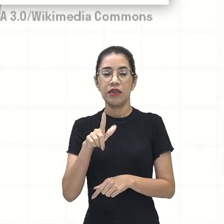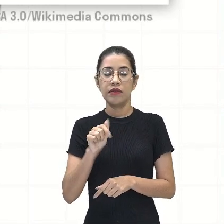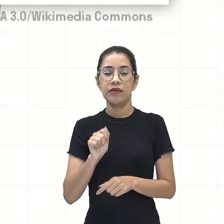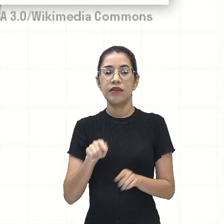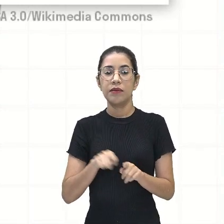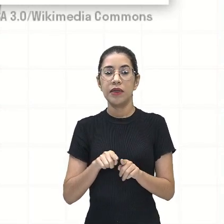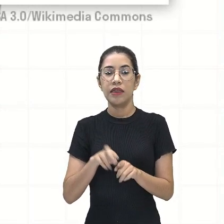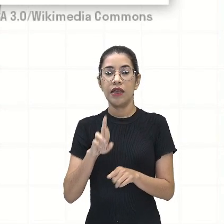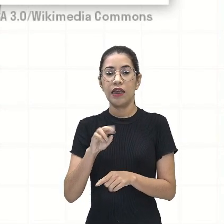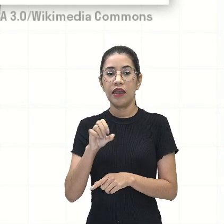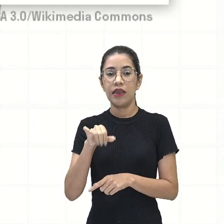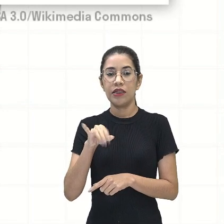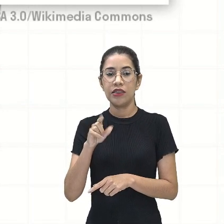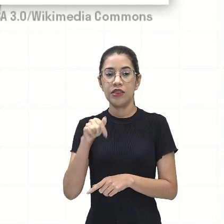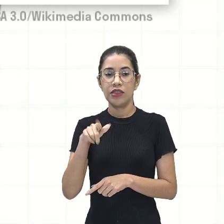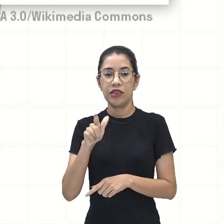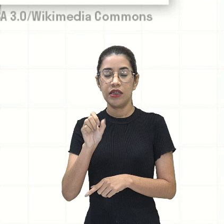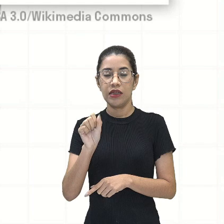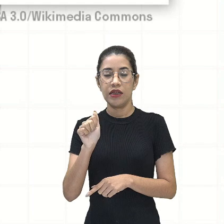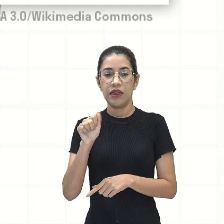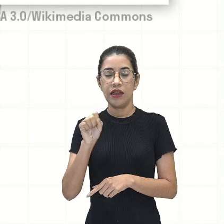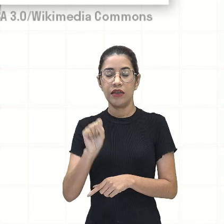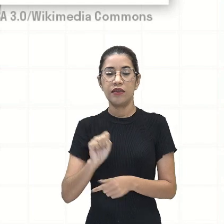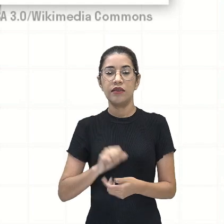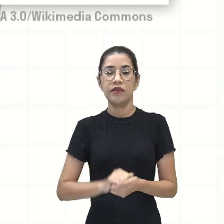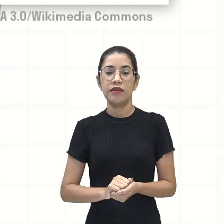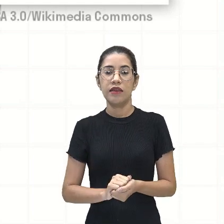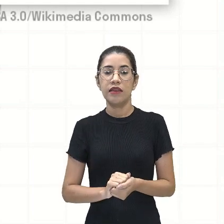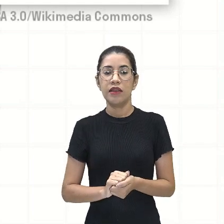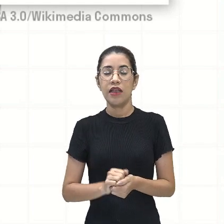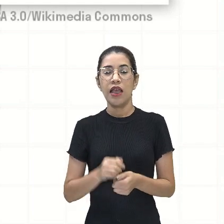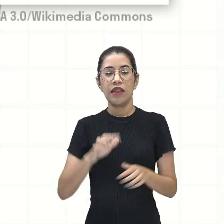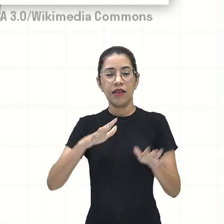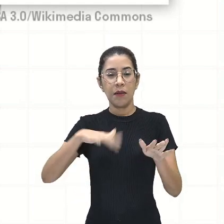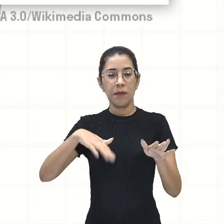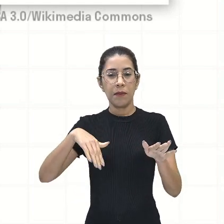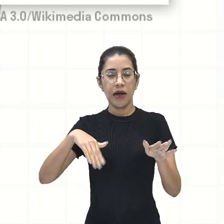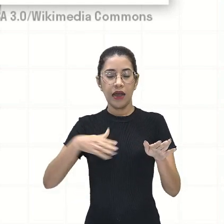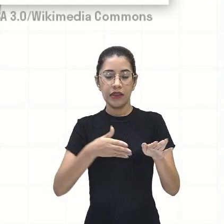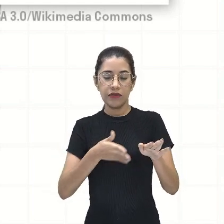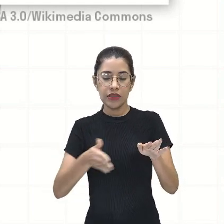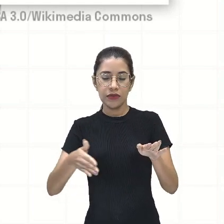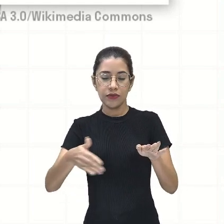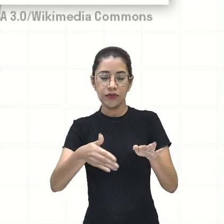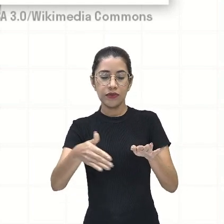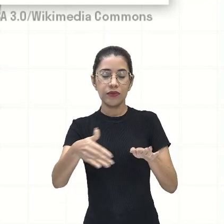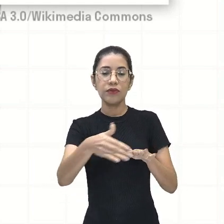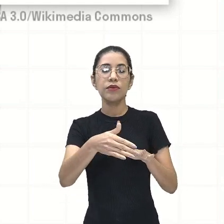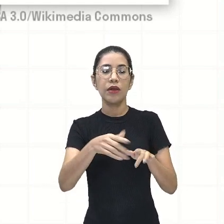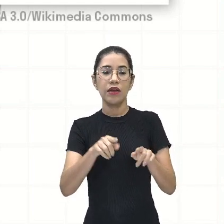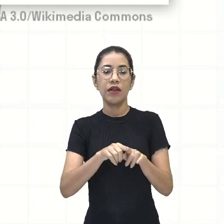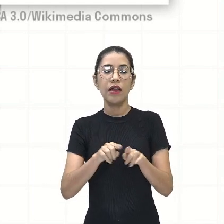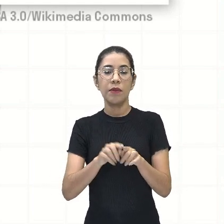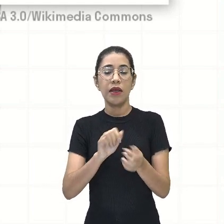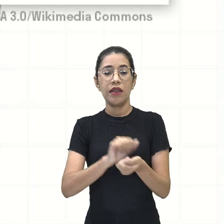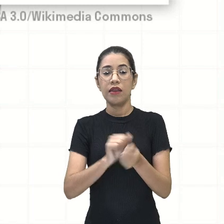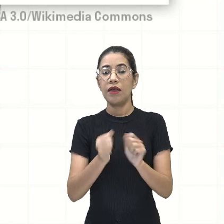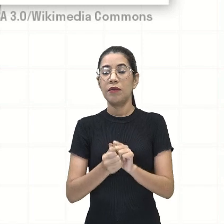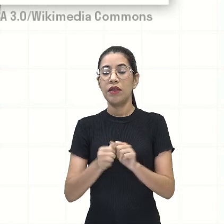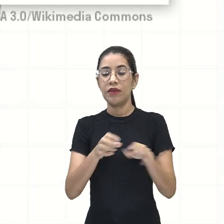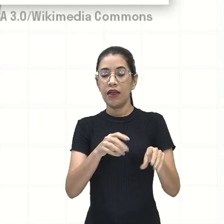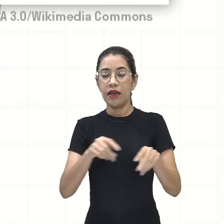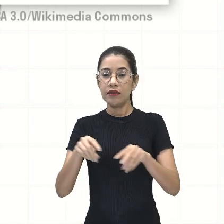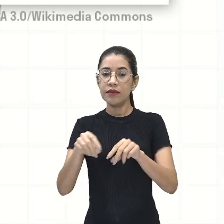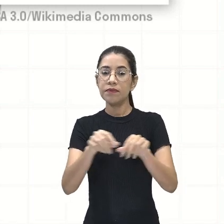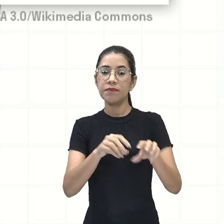restingas. As restingas elas acompanham a extensão das praias, como vocês podem ver, e elas são adaptadas a terrenos